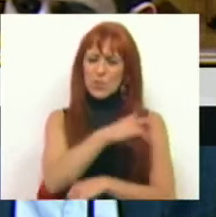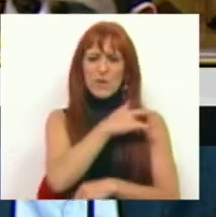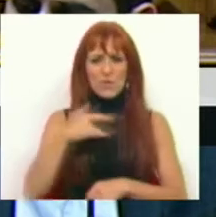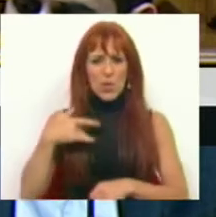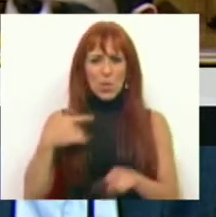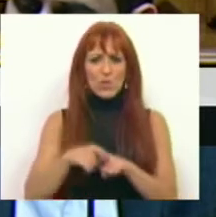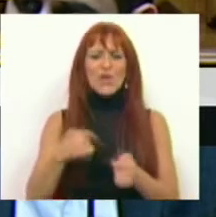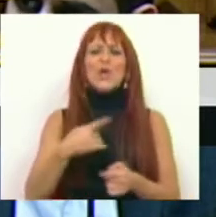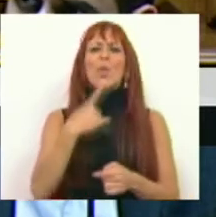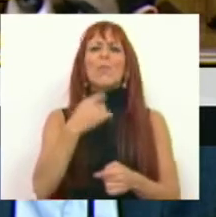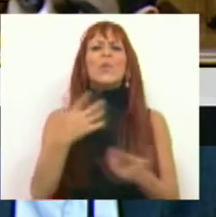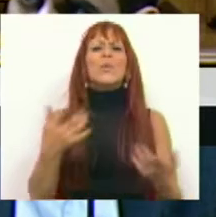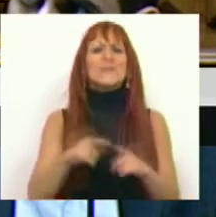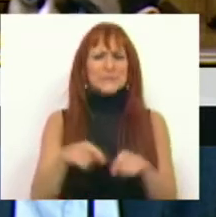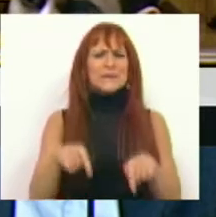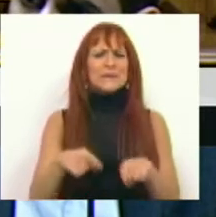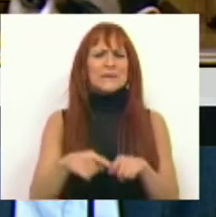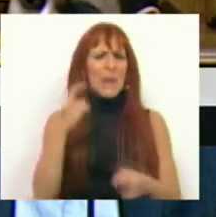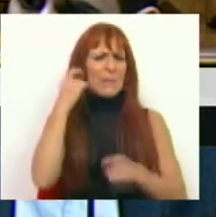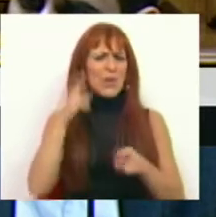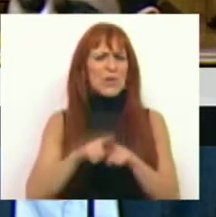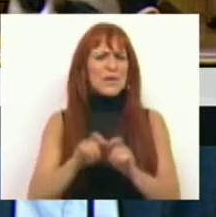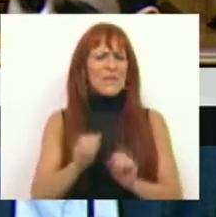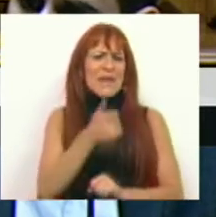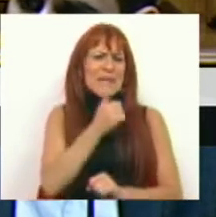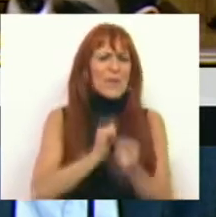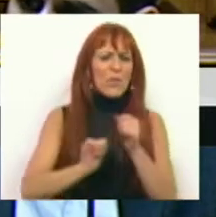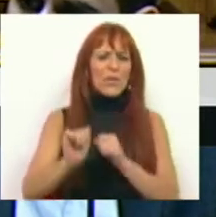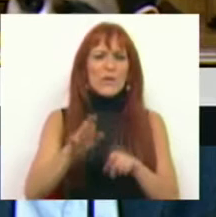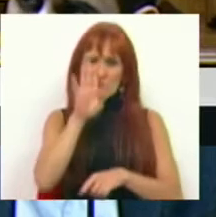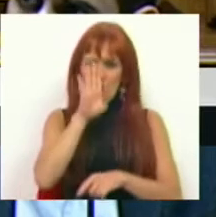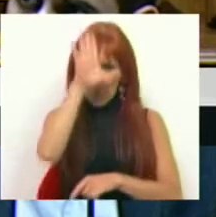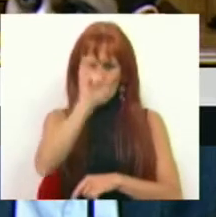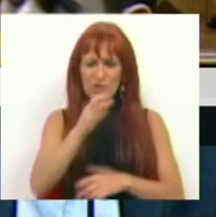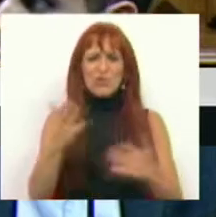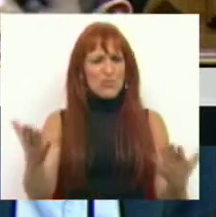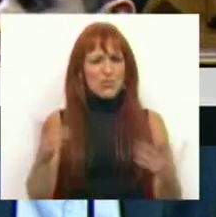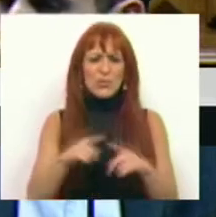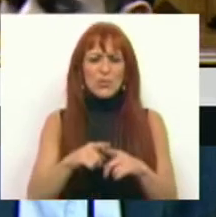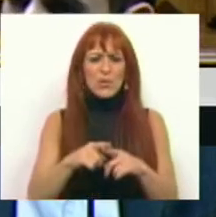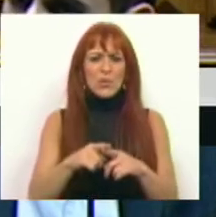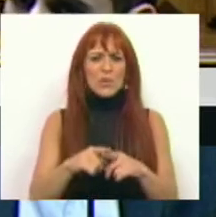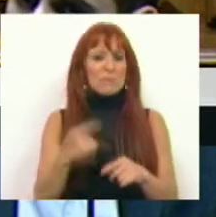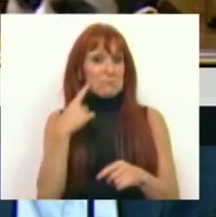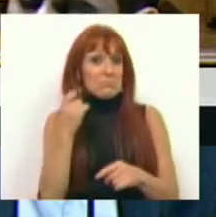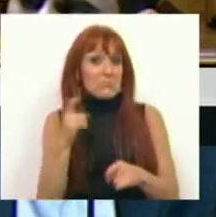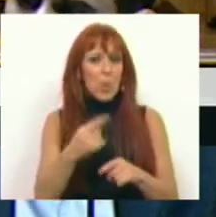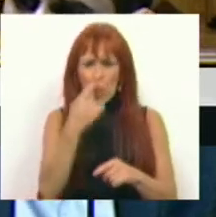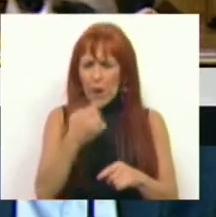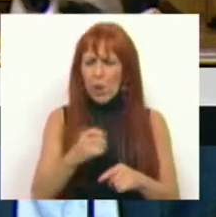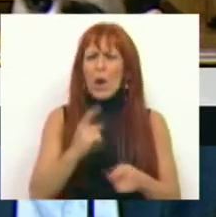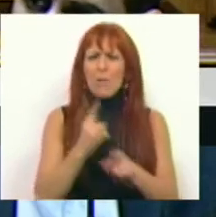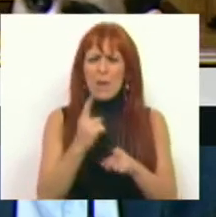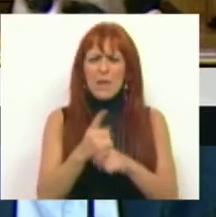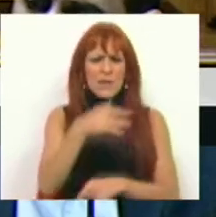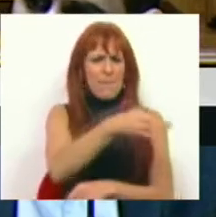de Saúde, que lhe pergunto se já reponderou a sua decisão, se o Governo já constatou o erro que é